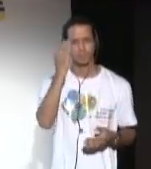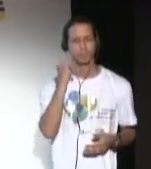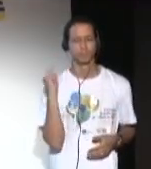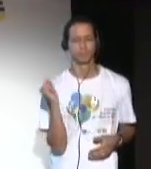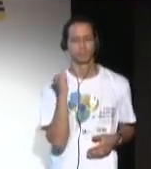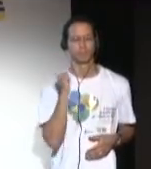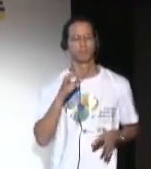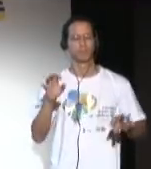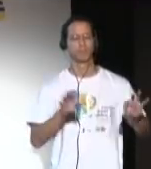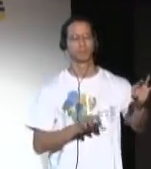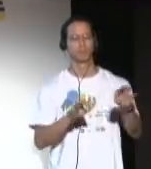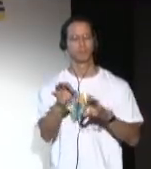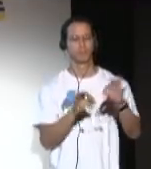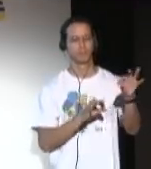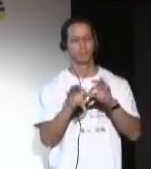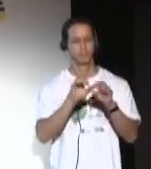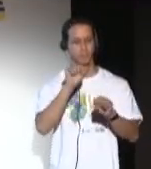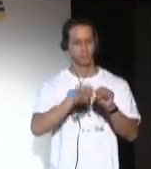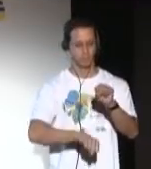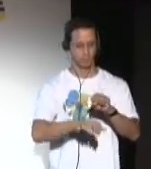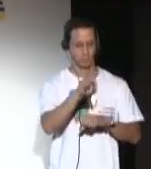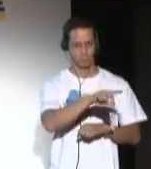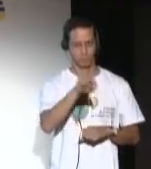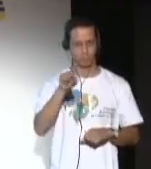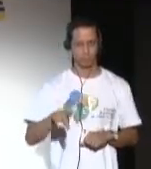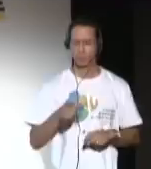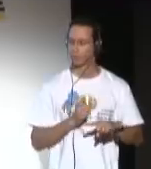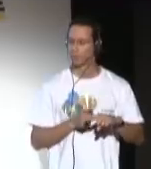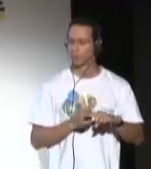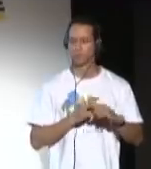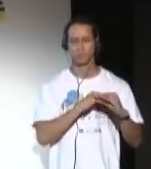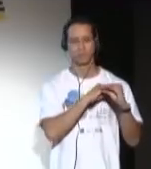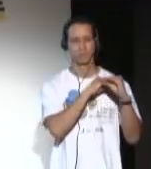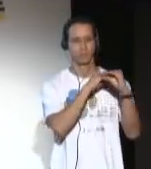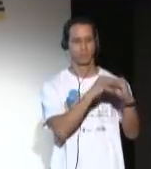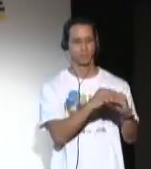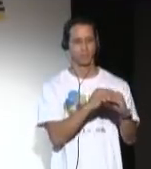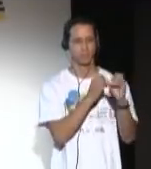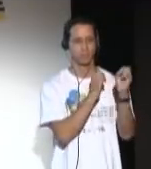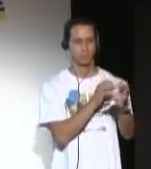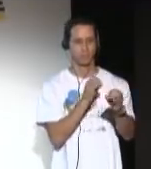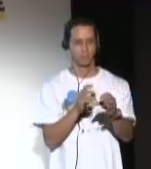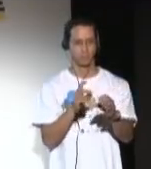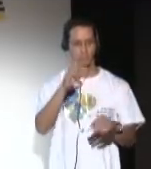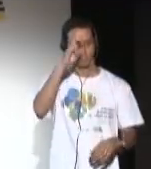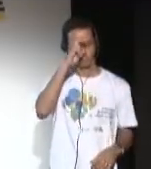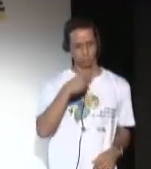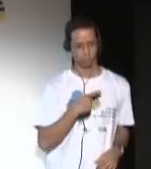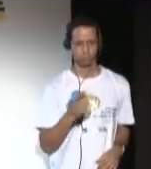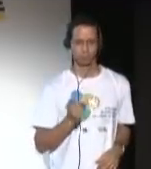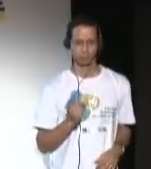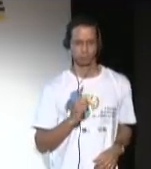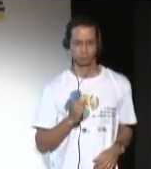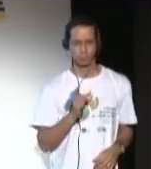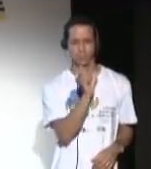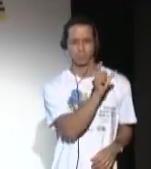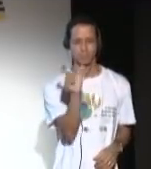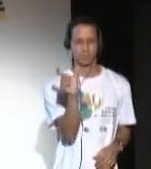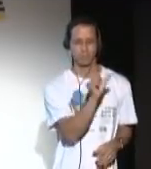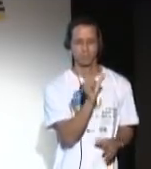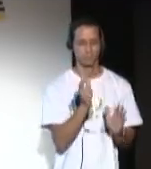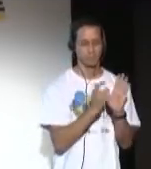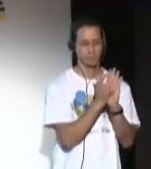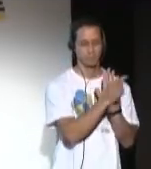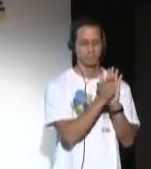na preparação e na formação de professores, porque os padrões não ensinam a si próprios, não é? São somente palavras num papel.